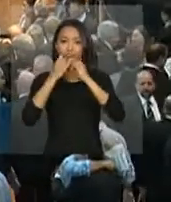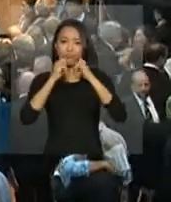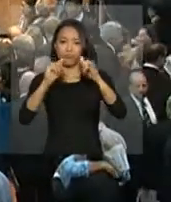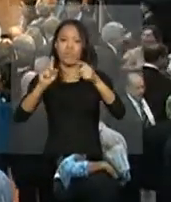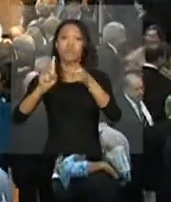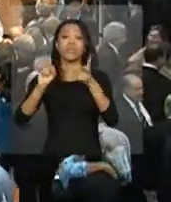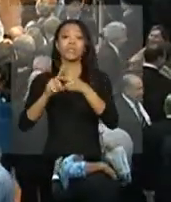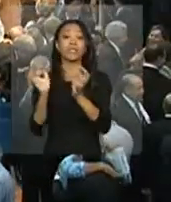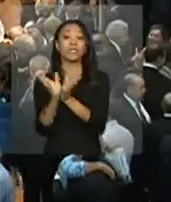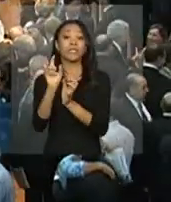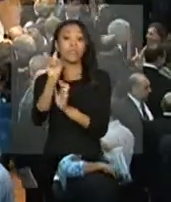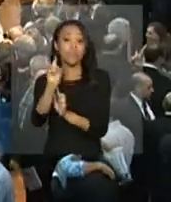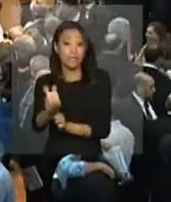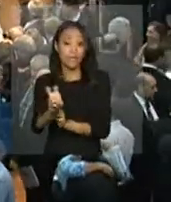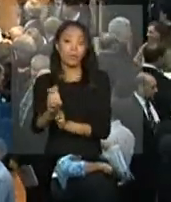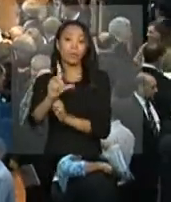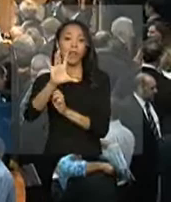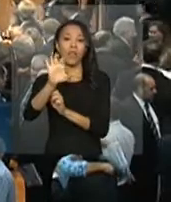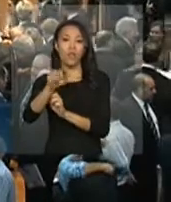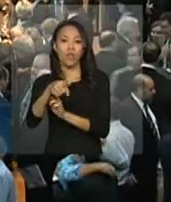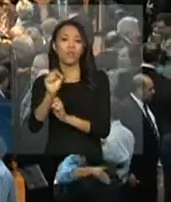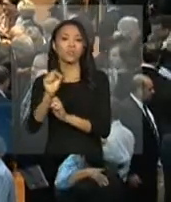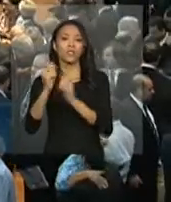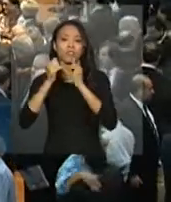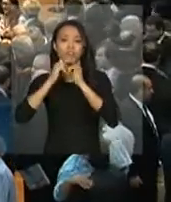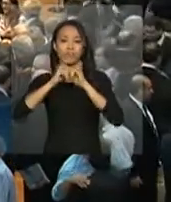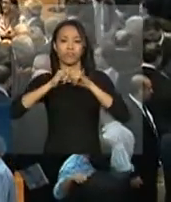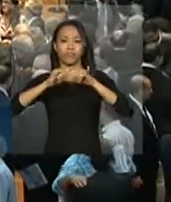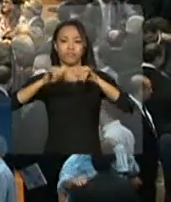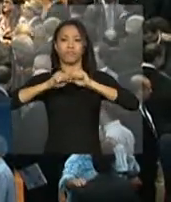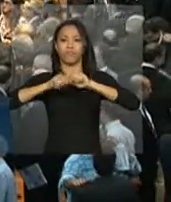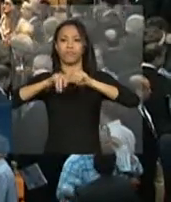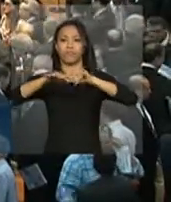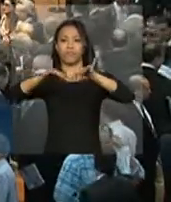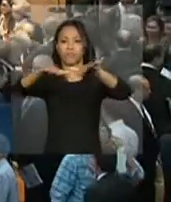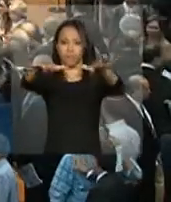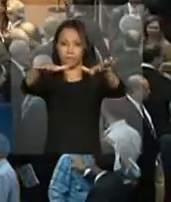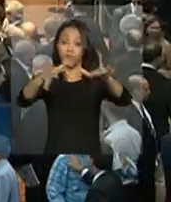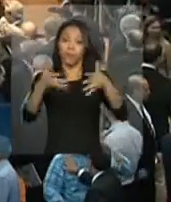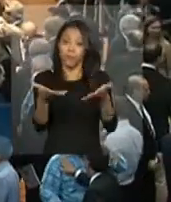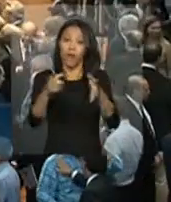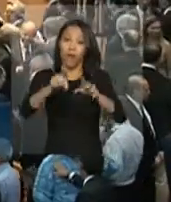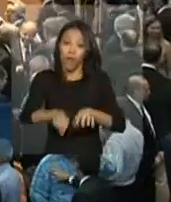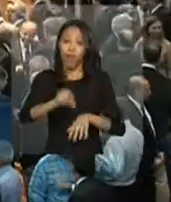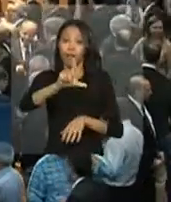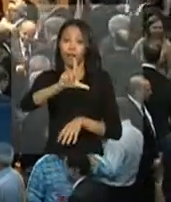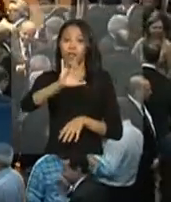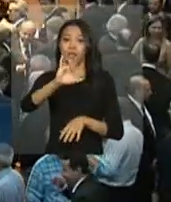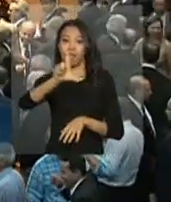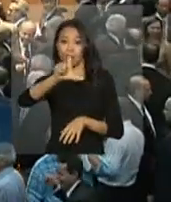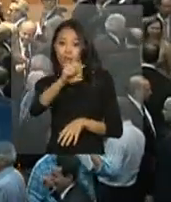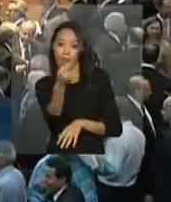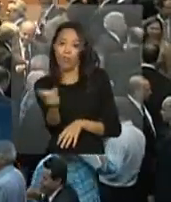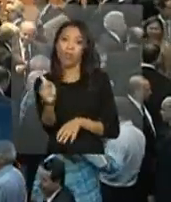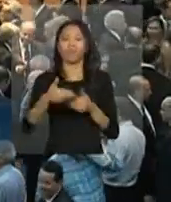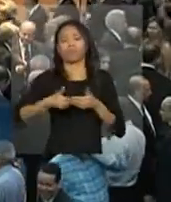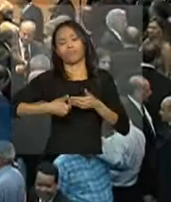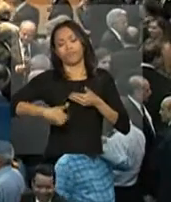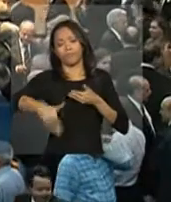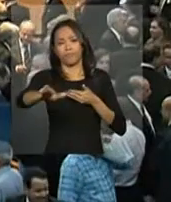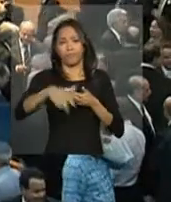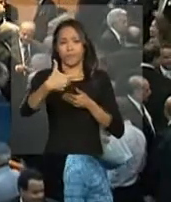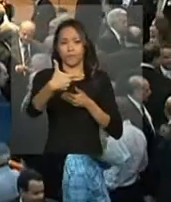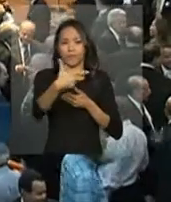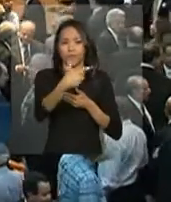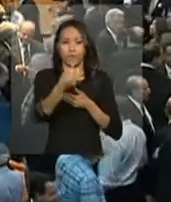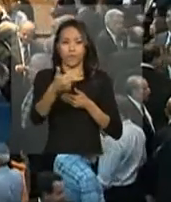leilões de transmissão São leilões então que vão ocorrer ao longo de